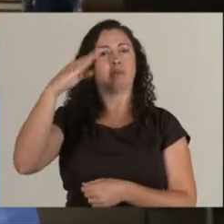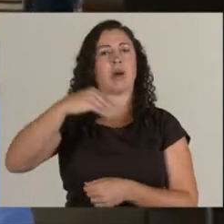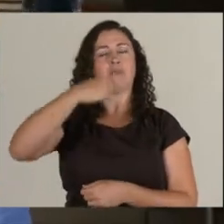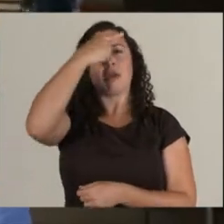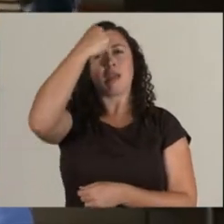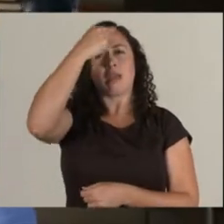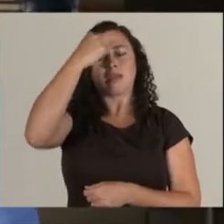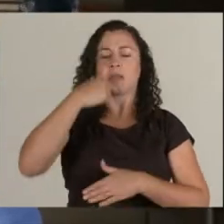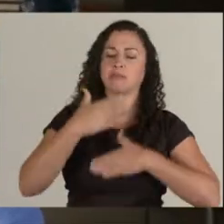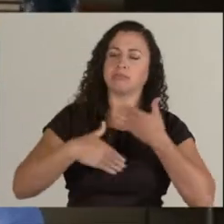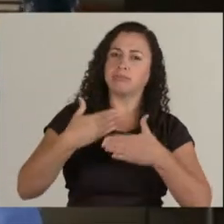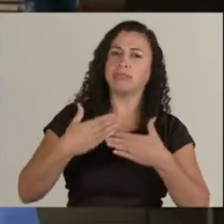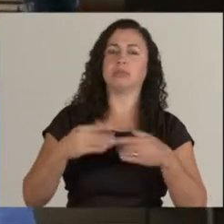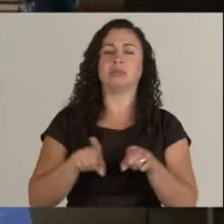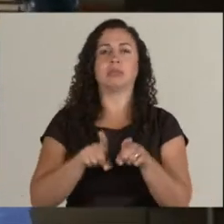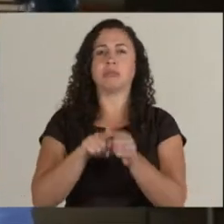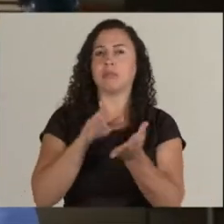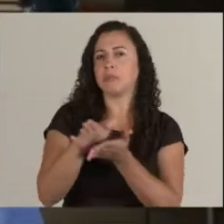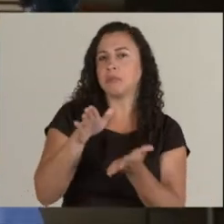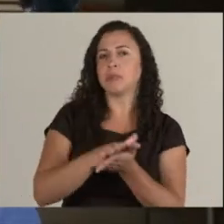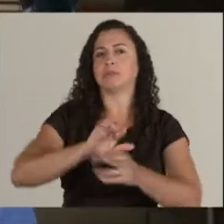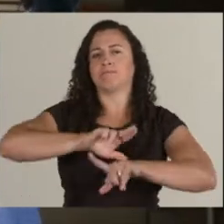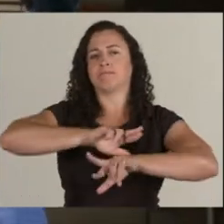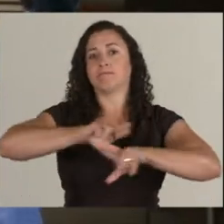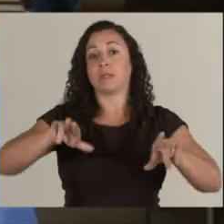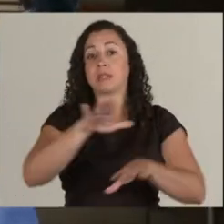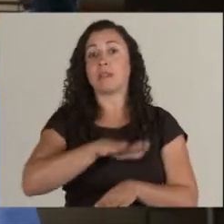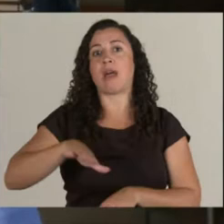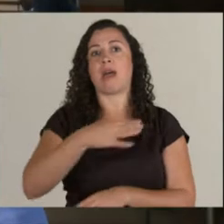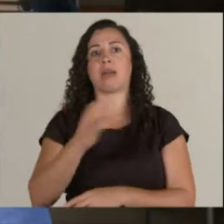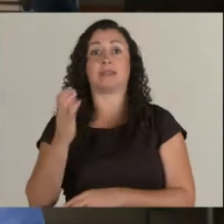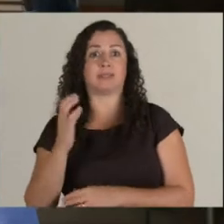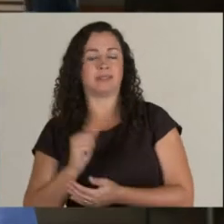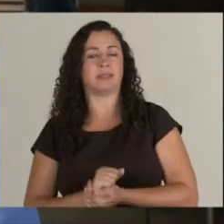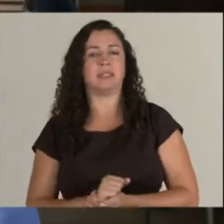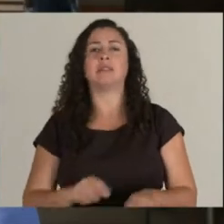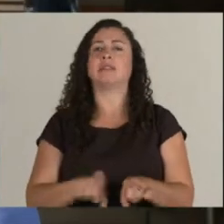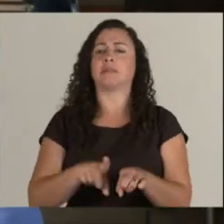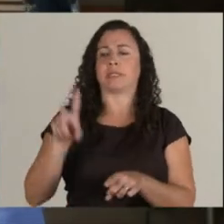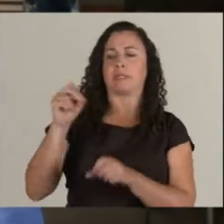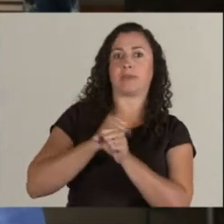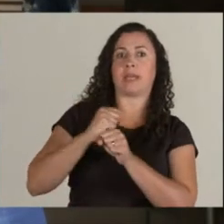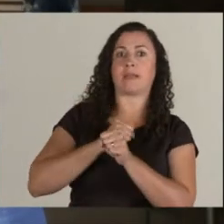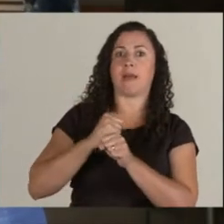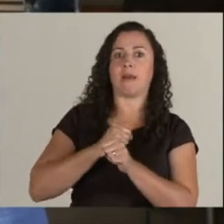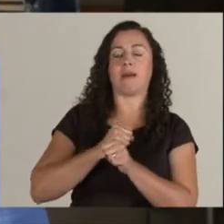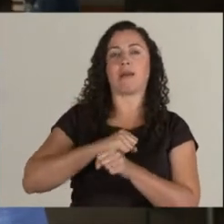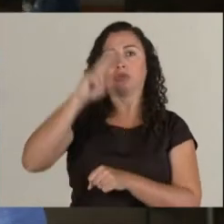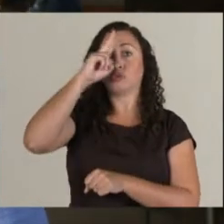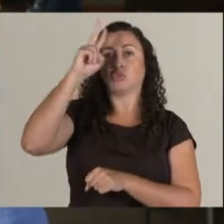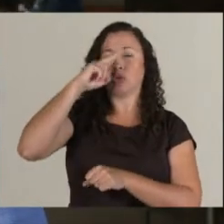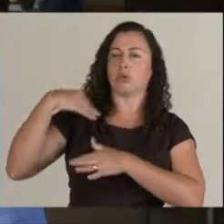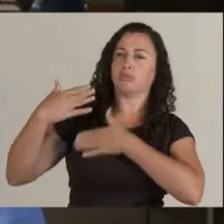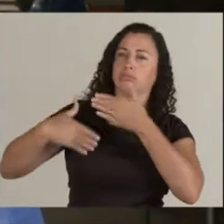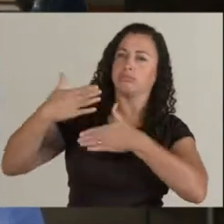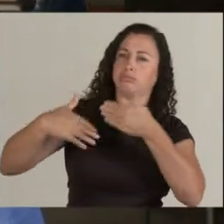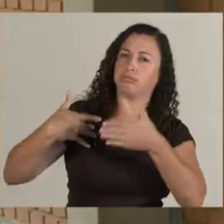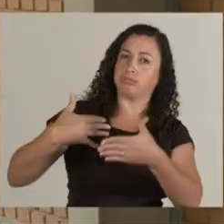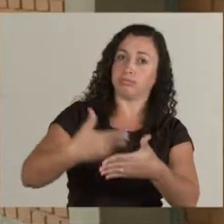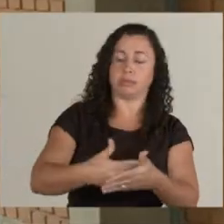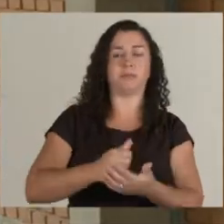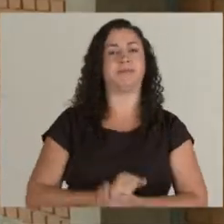produção acadêmica, na sua produção científica e todo o peso que ao longo de 50 anos de história a universidade